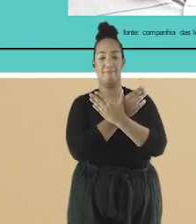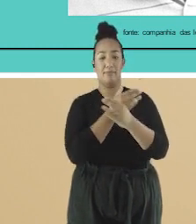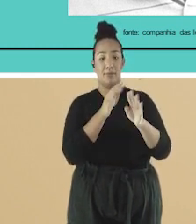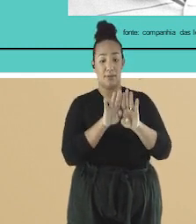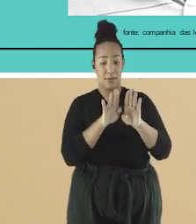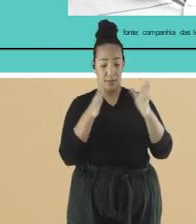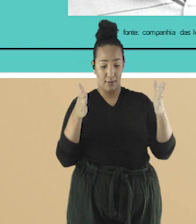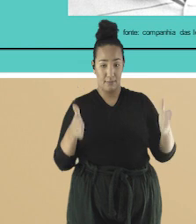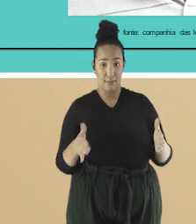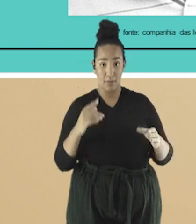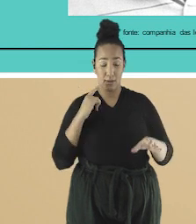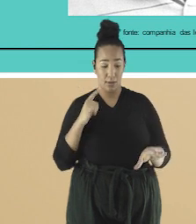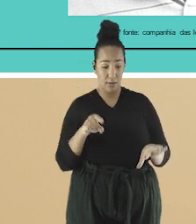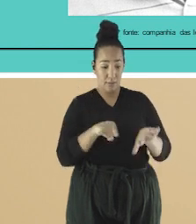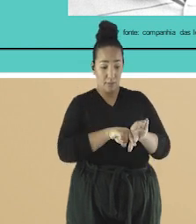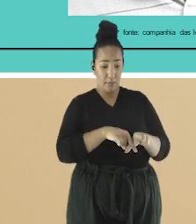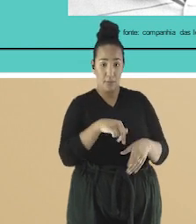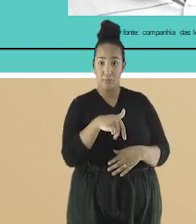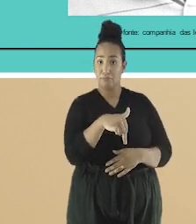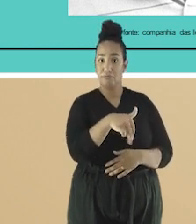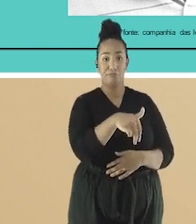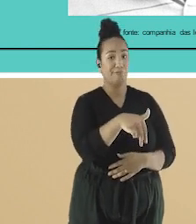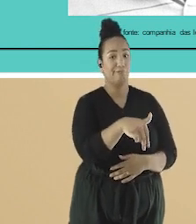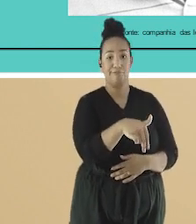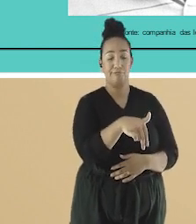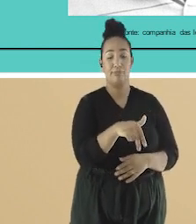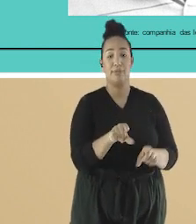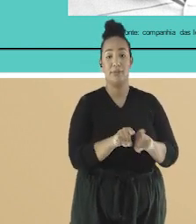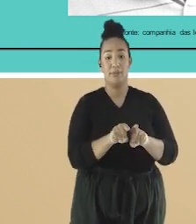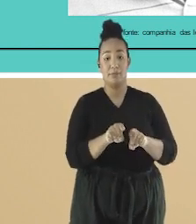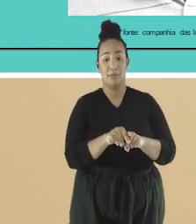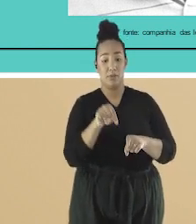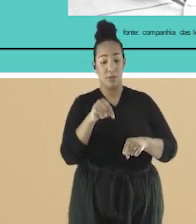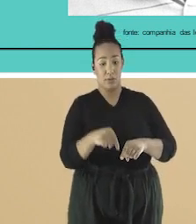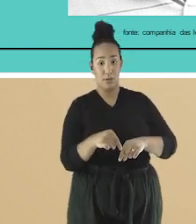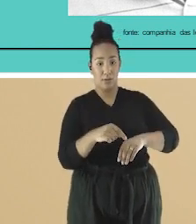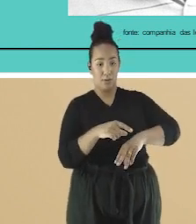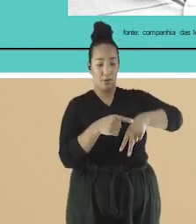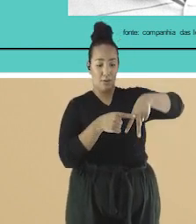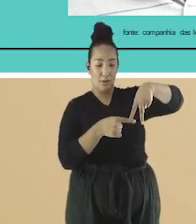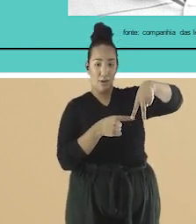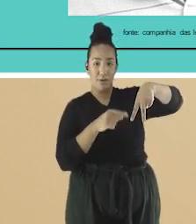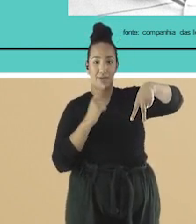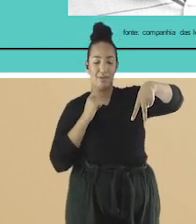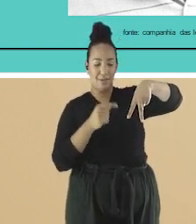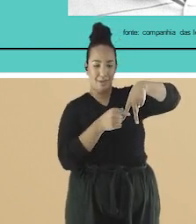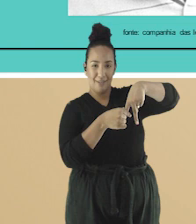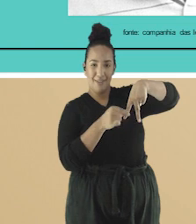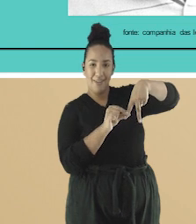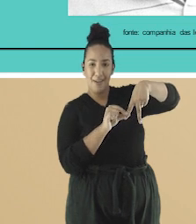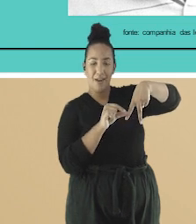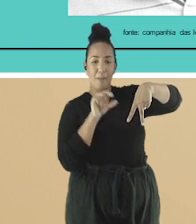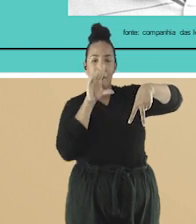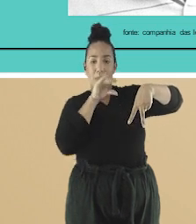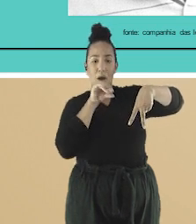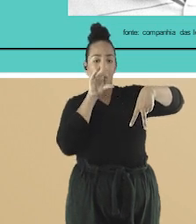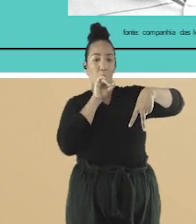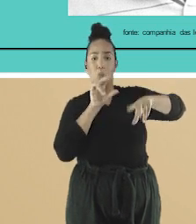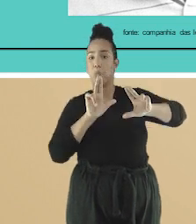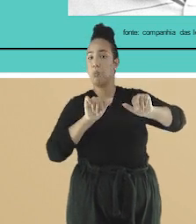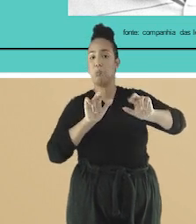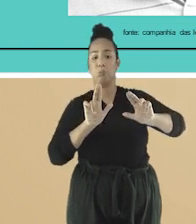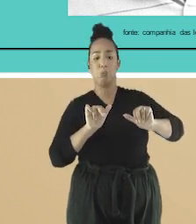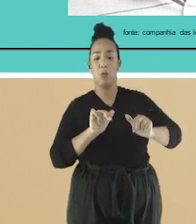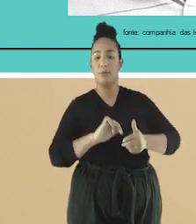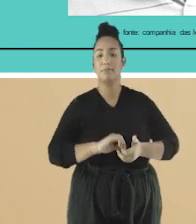mesa se não anda? E a boca da calça se não fala nunca? Nem sempre o botão está em sua casa. O dente de alho